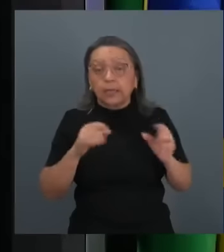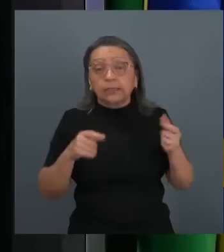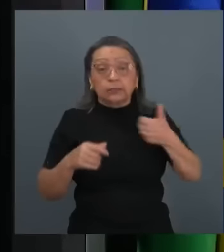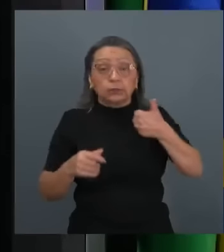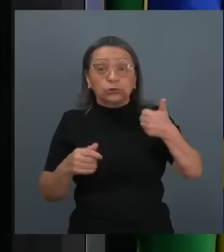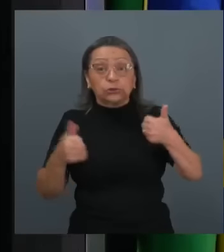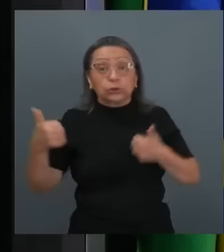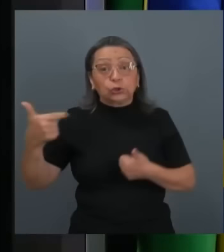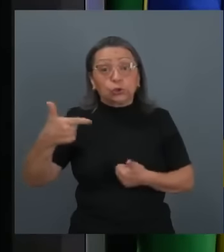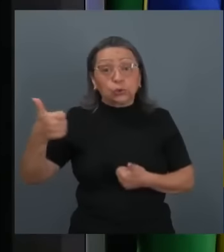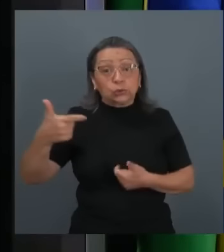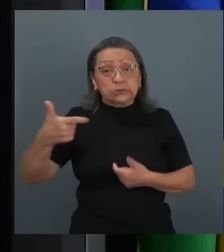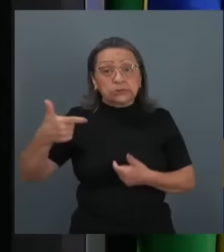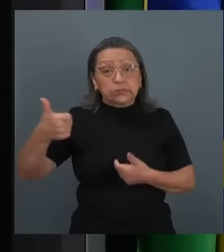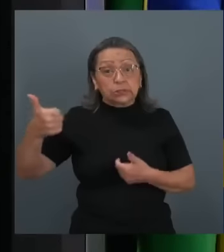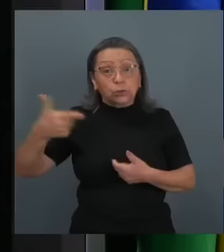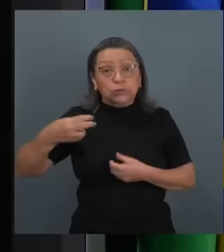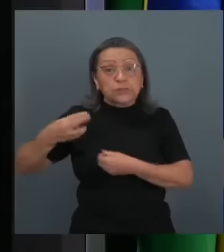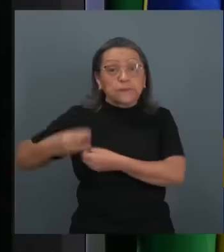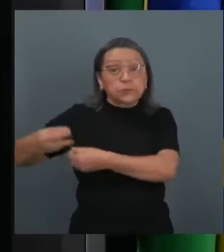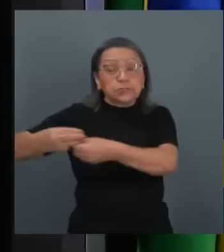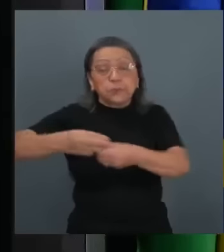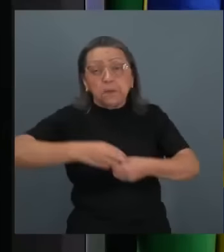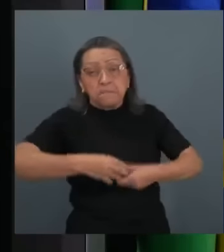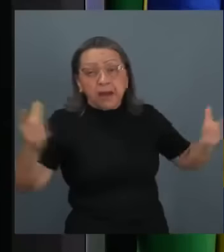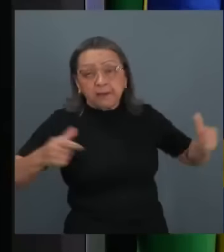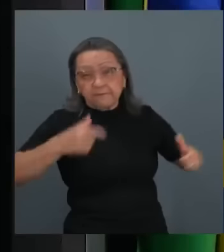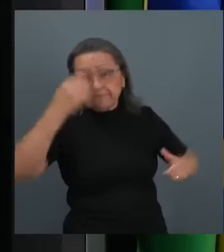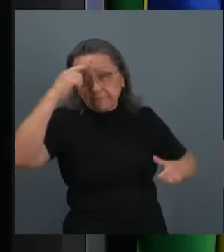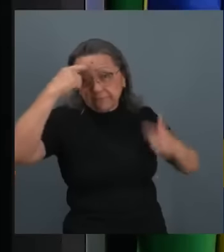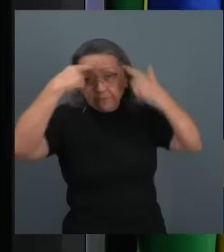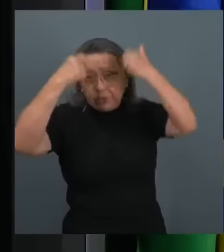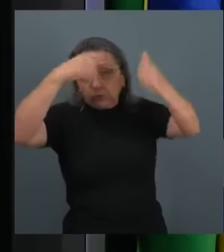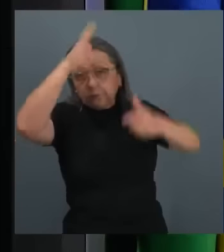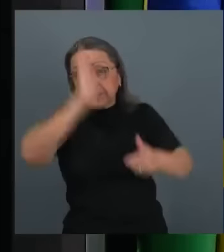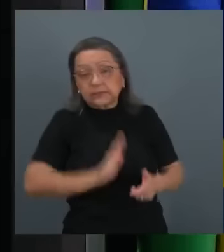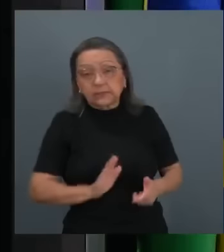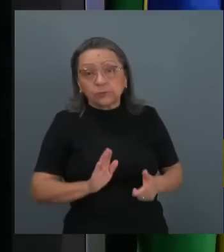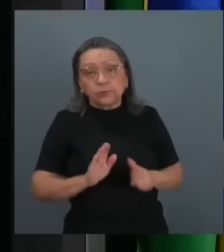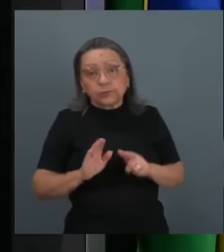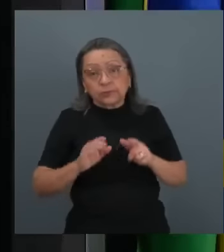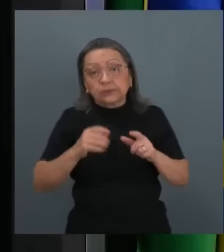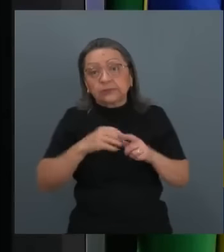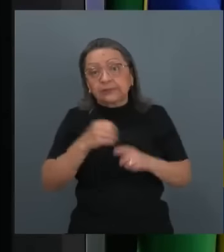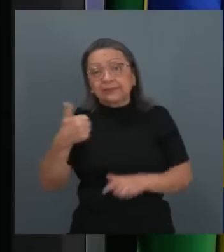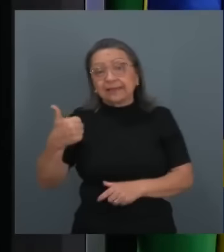12 municípios mais violentos do Brasil, 10